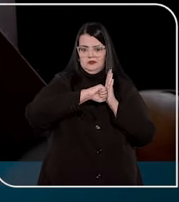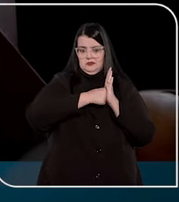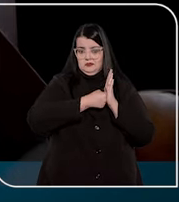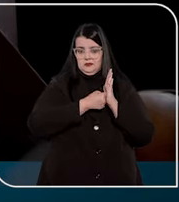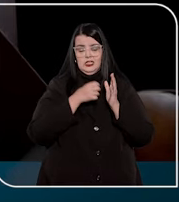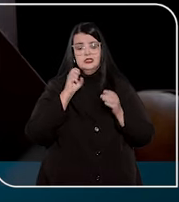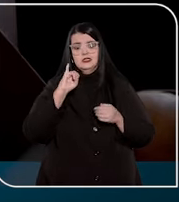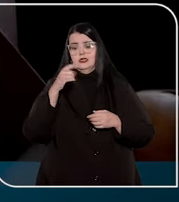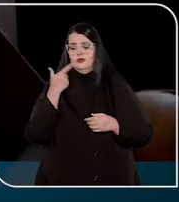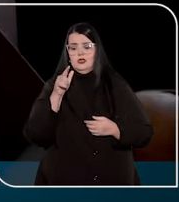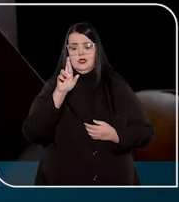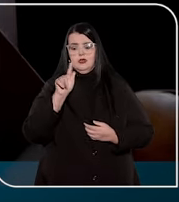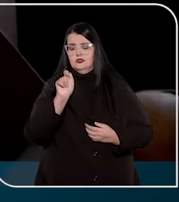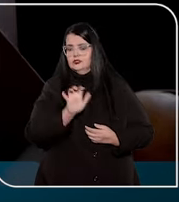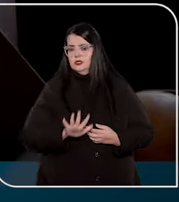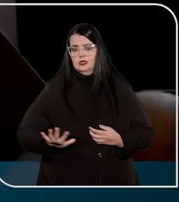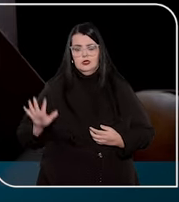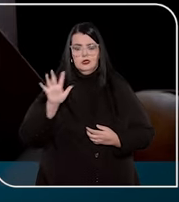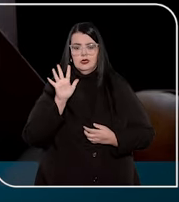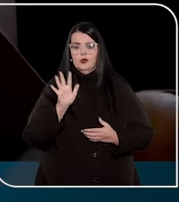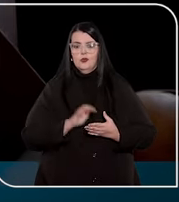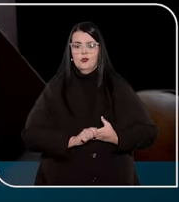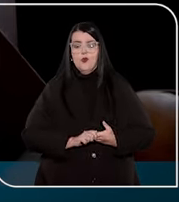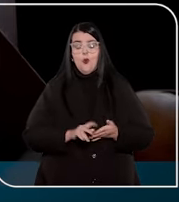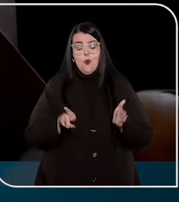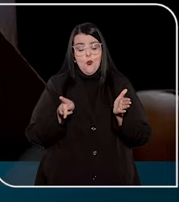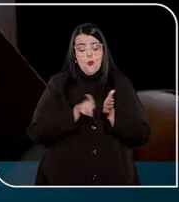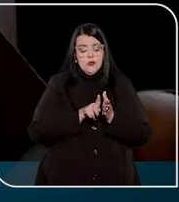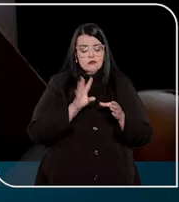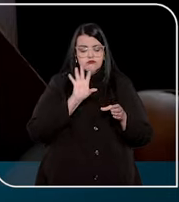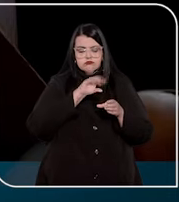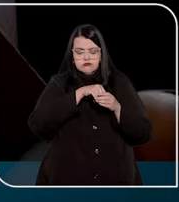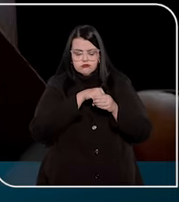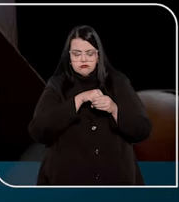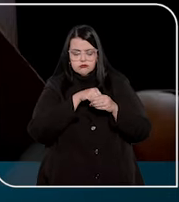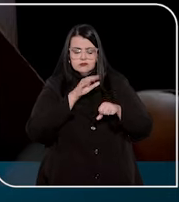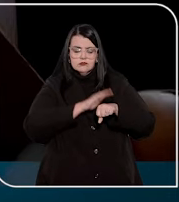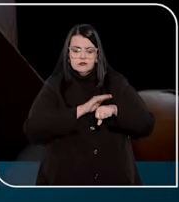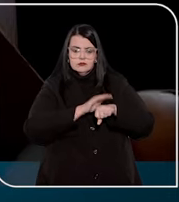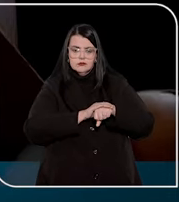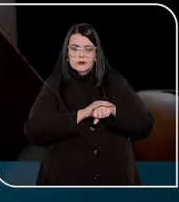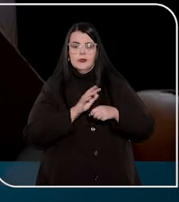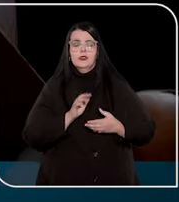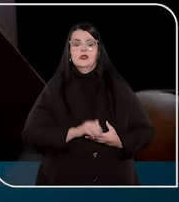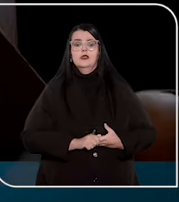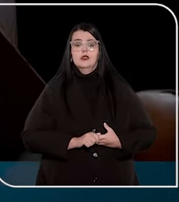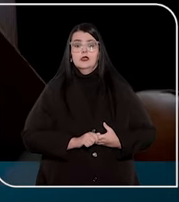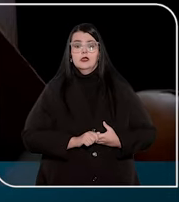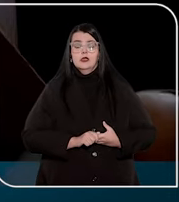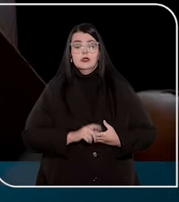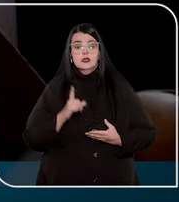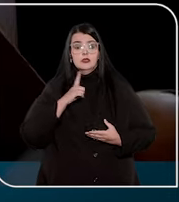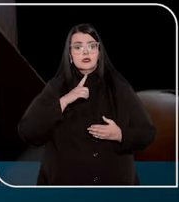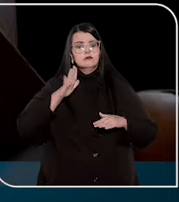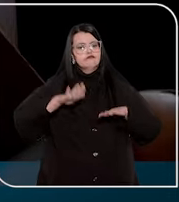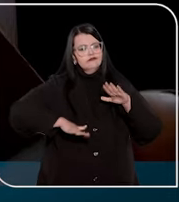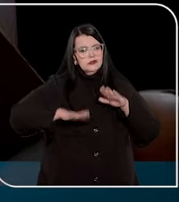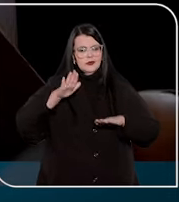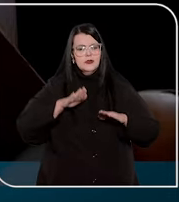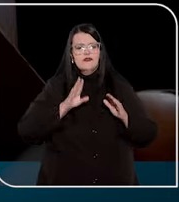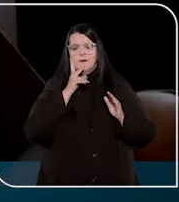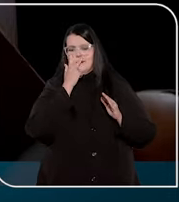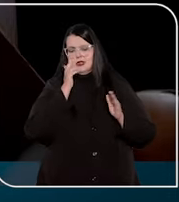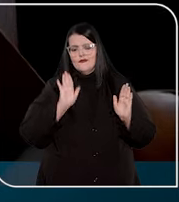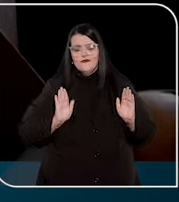se não tem repercussão geral, eu não posso conhecer o seu recurso extraordinário. Então, a parte, às vezes, ela está muito focada em